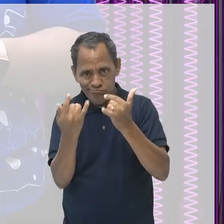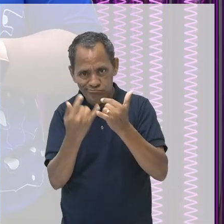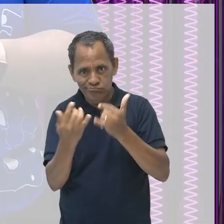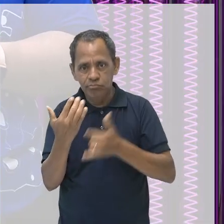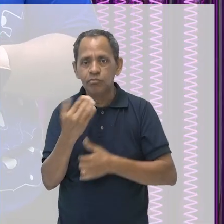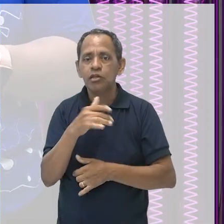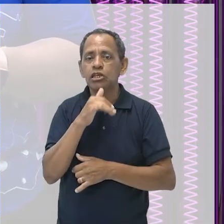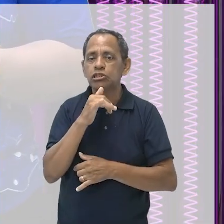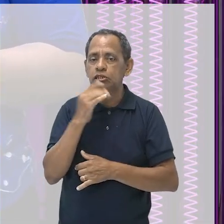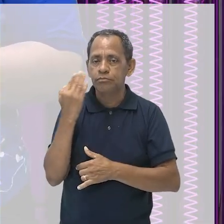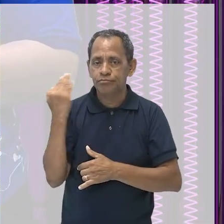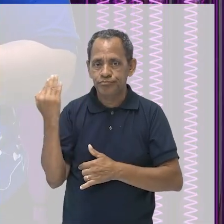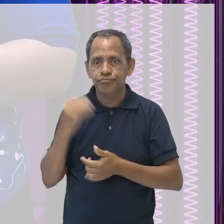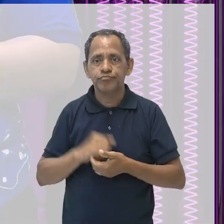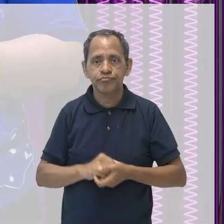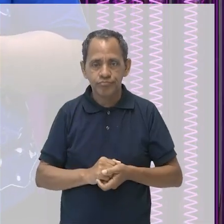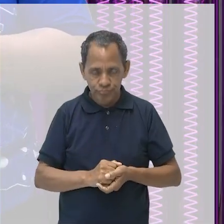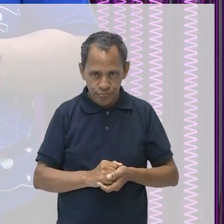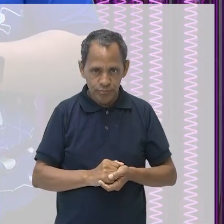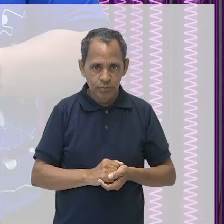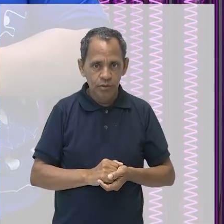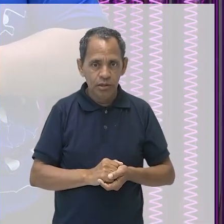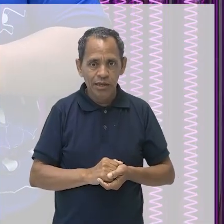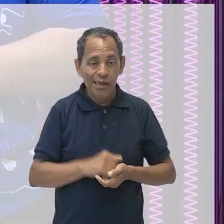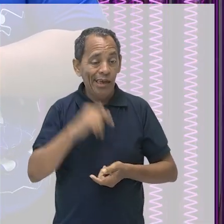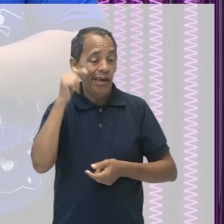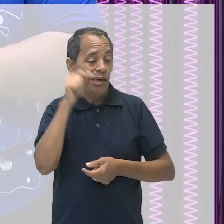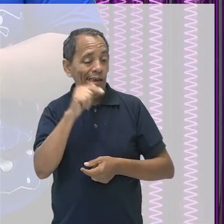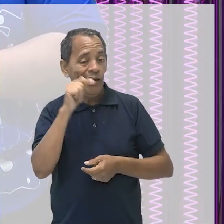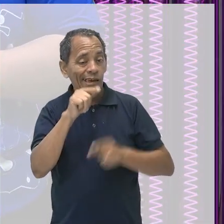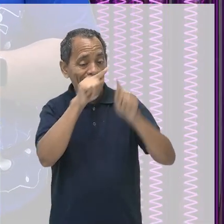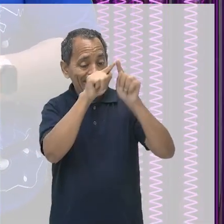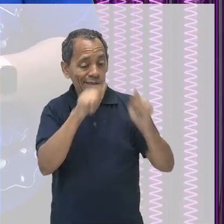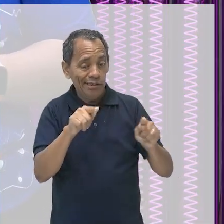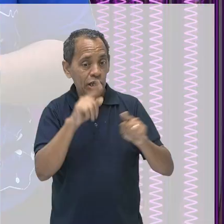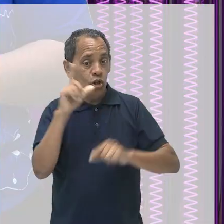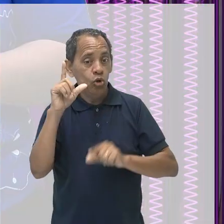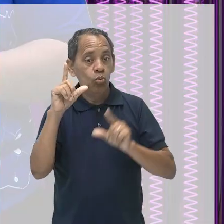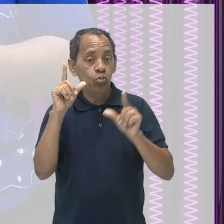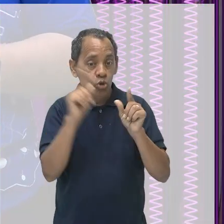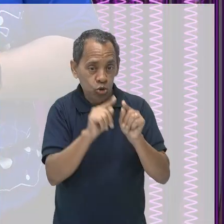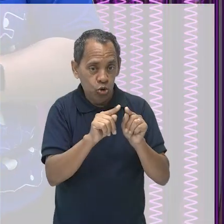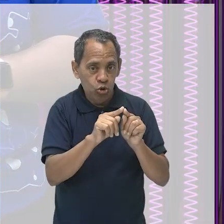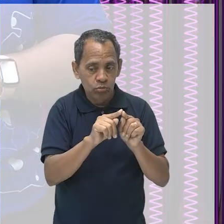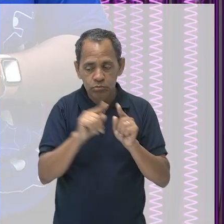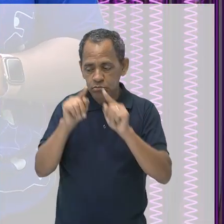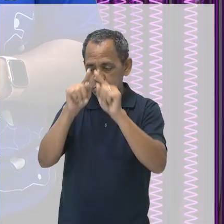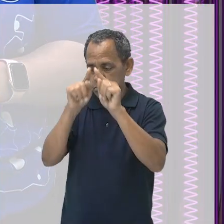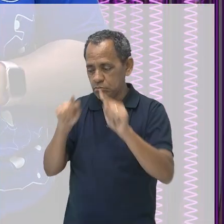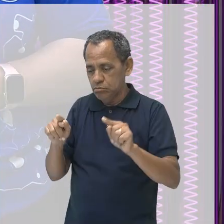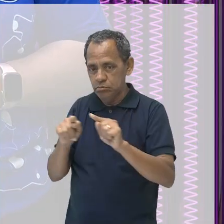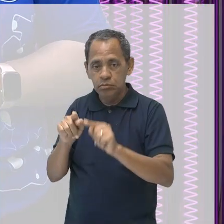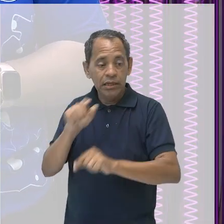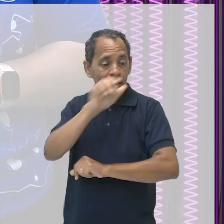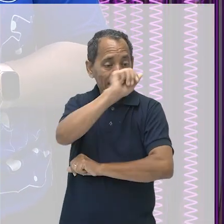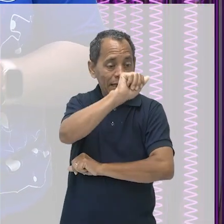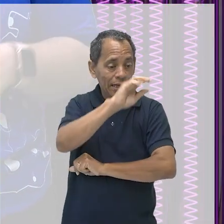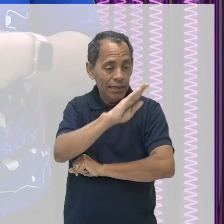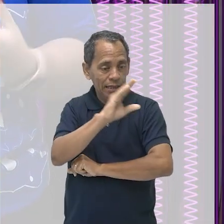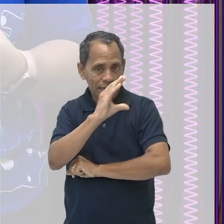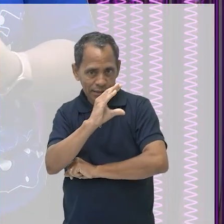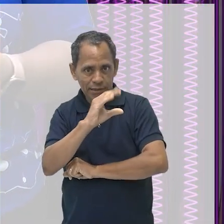exemplo de um triângulo, olha só. O triângulo menor ali, o ABC, e o triângulo maior aqui, a linha B',